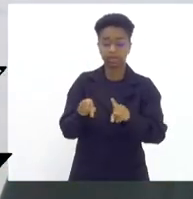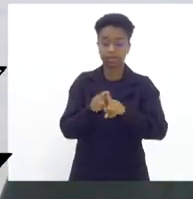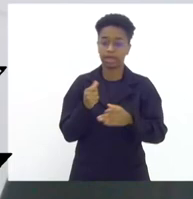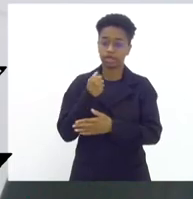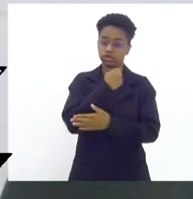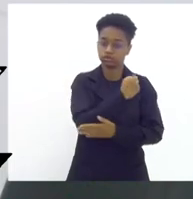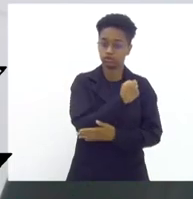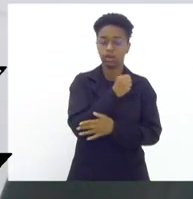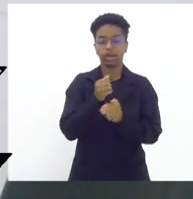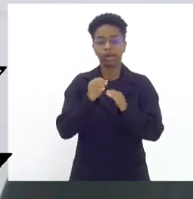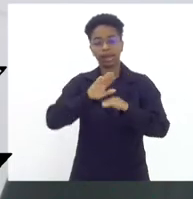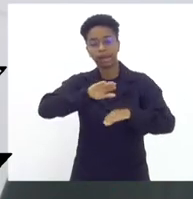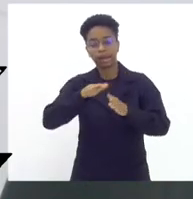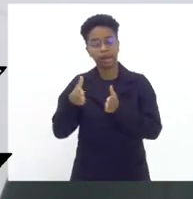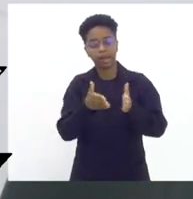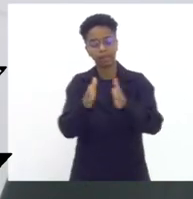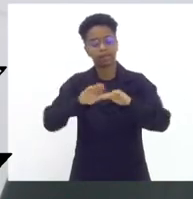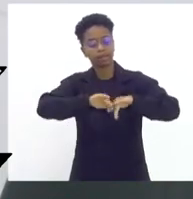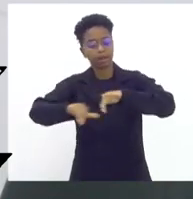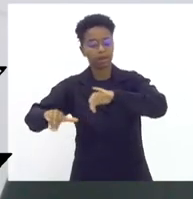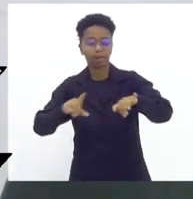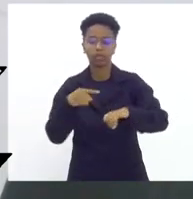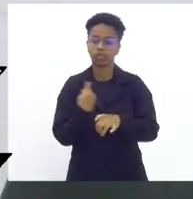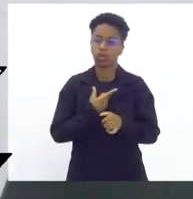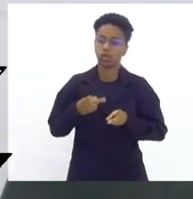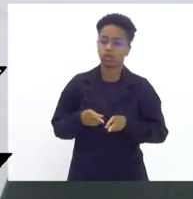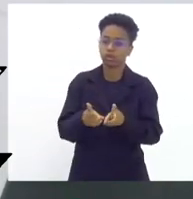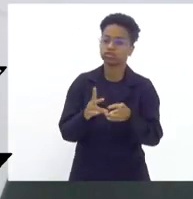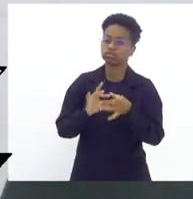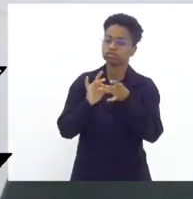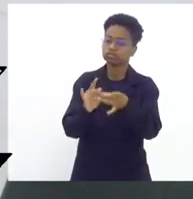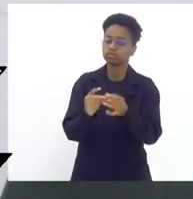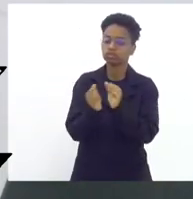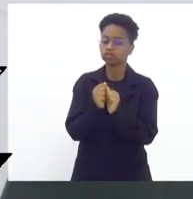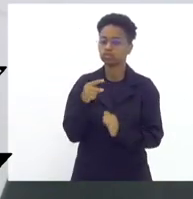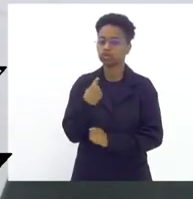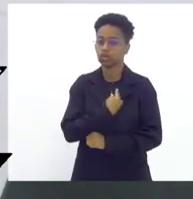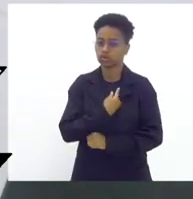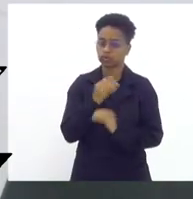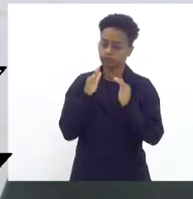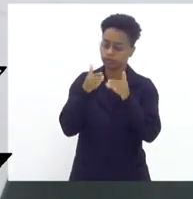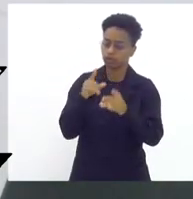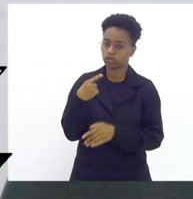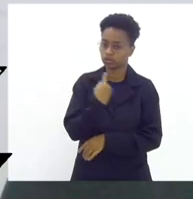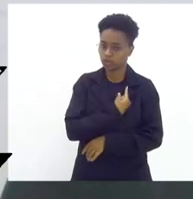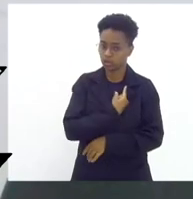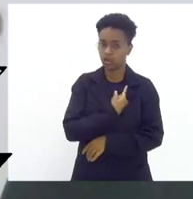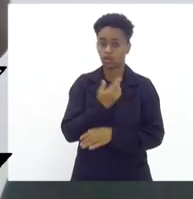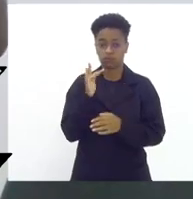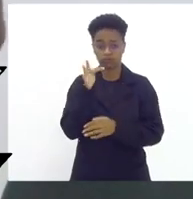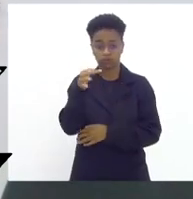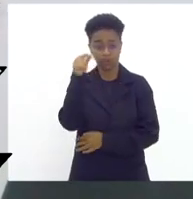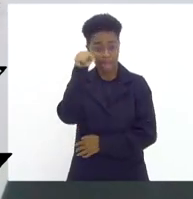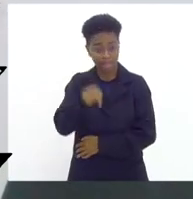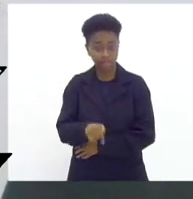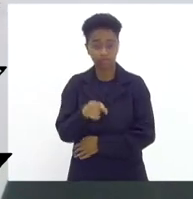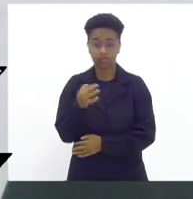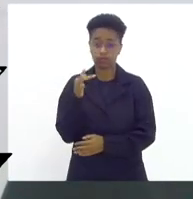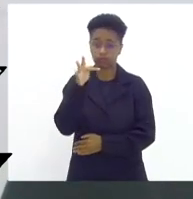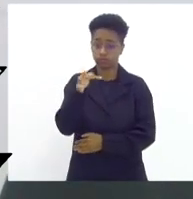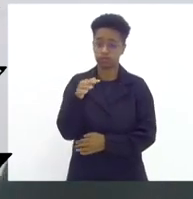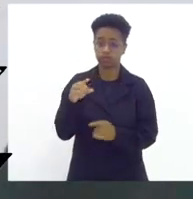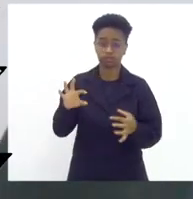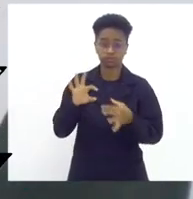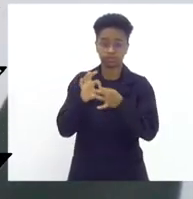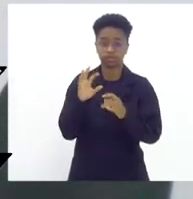seguir construindo entre os nossos para os nossos e pelos nossos o futuro tá aqui gente o futuro tá na